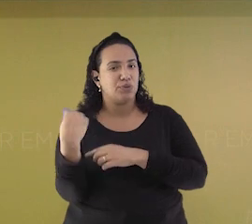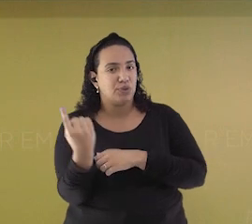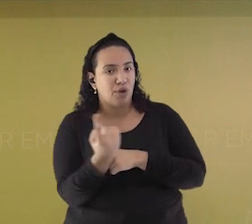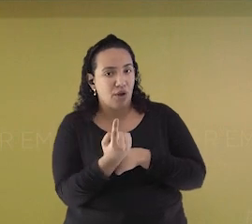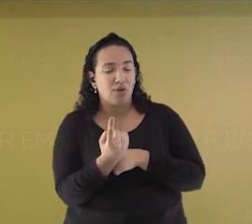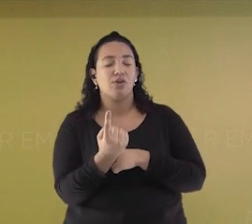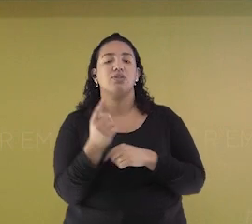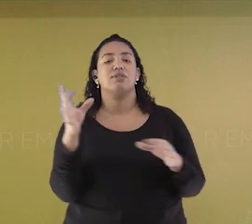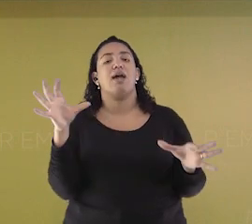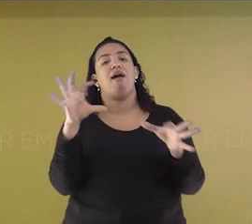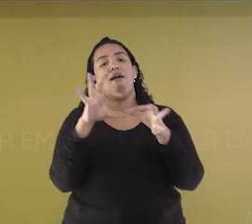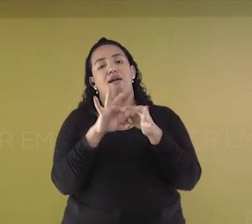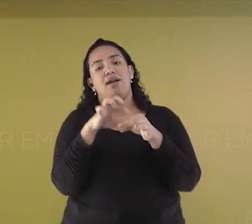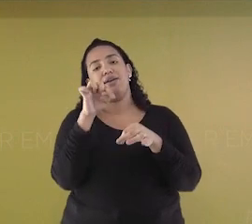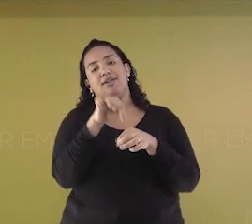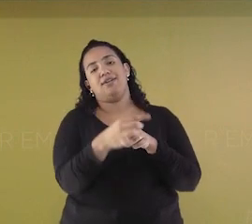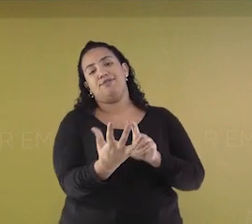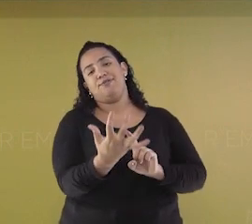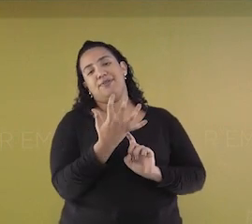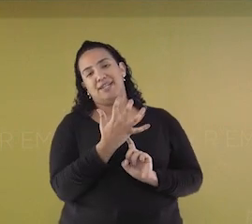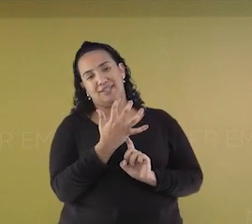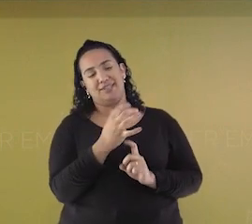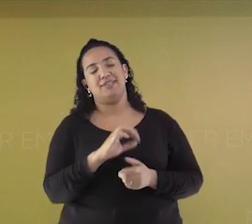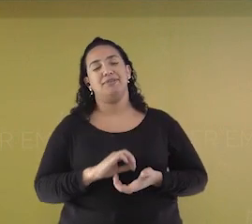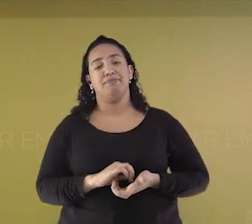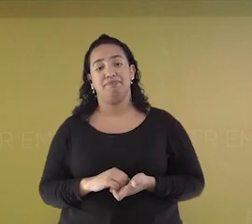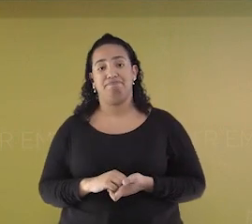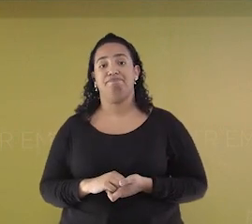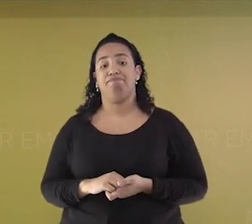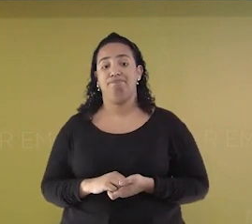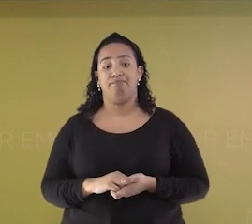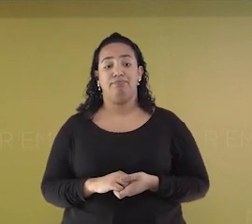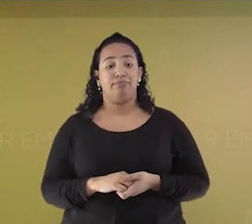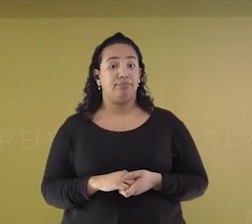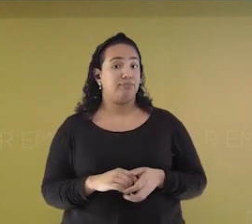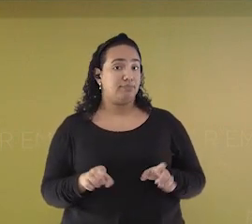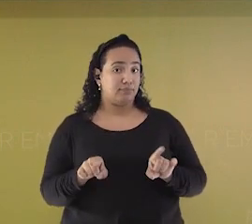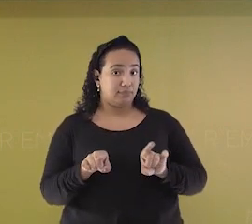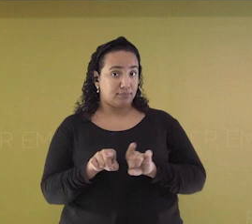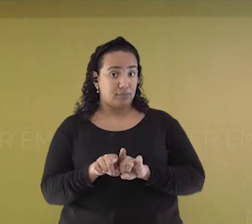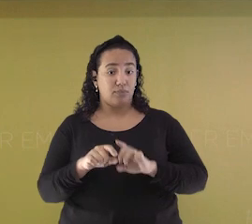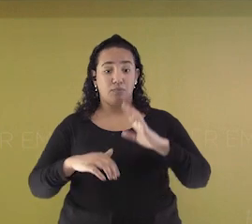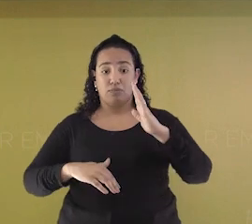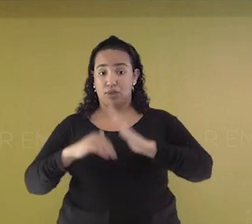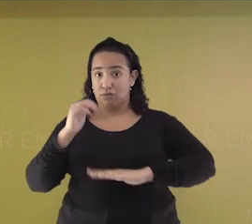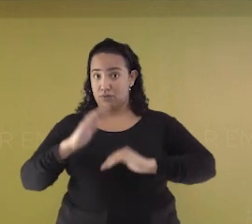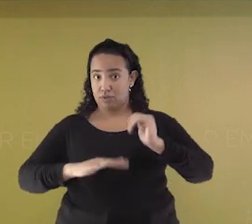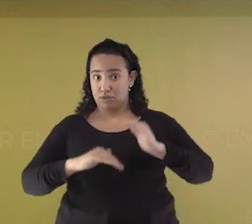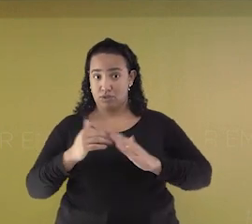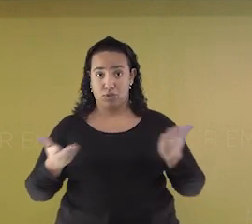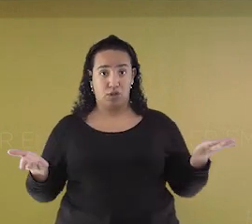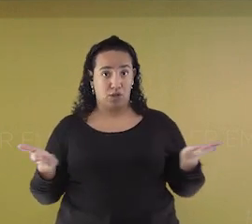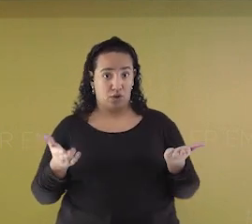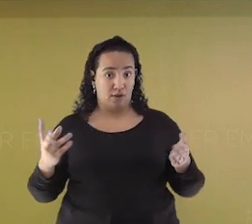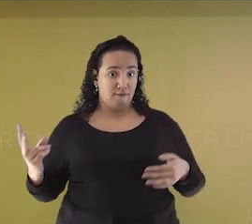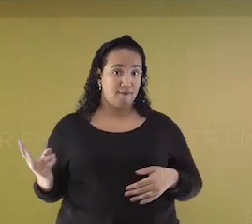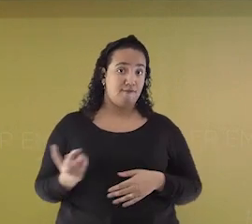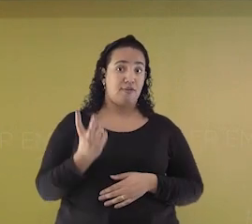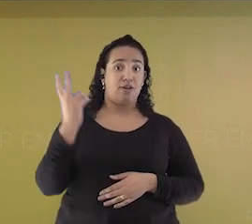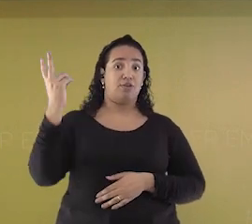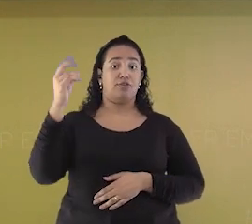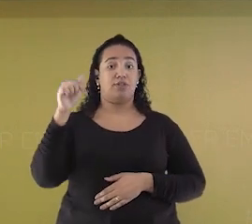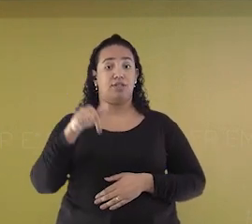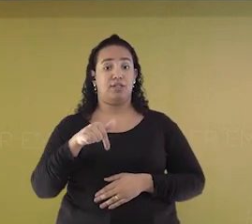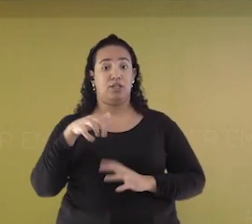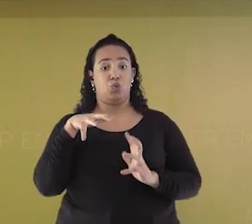estão ligados a essa influência. Aliás, uma profissão também muito valorizada e almejada hoje